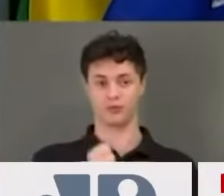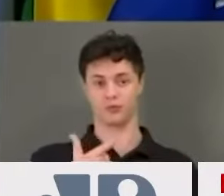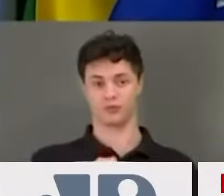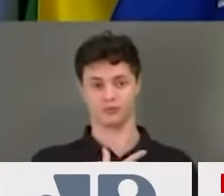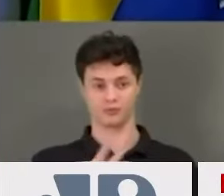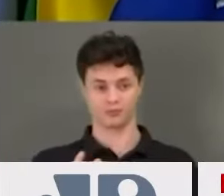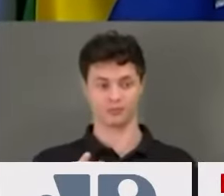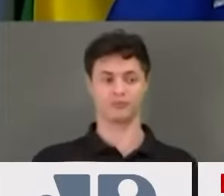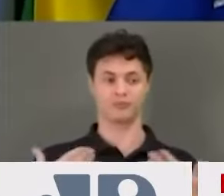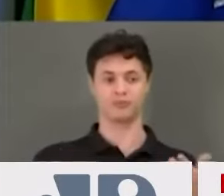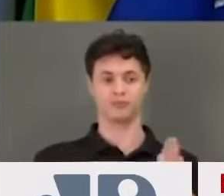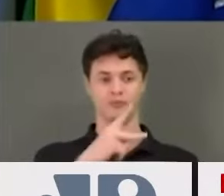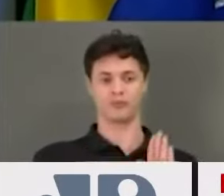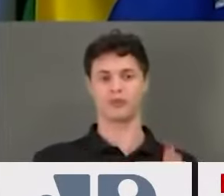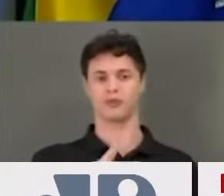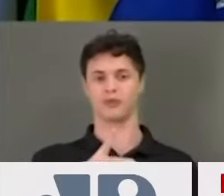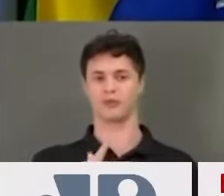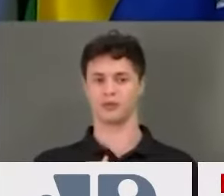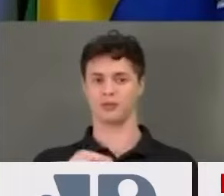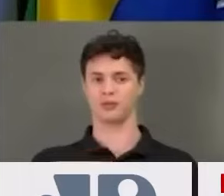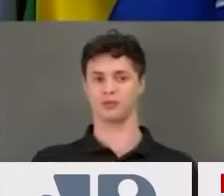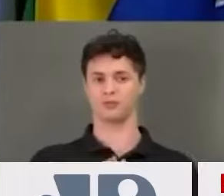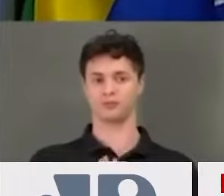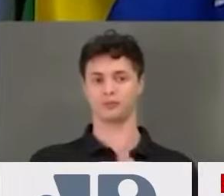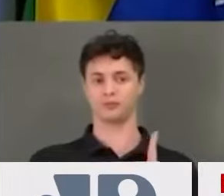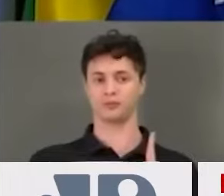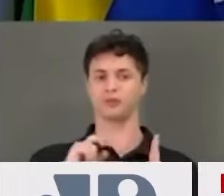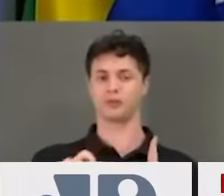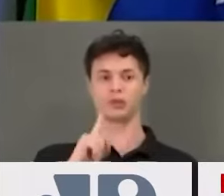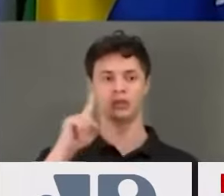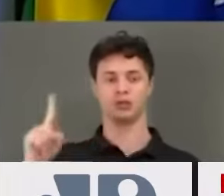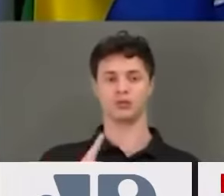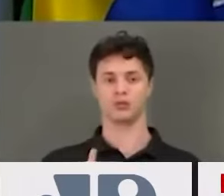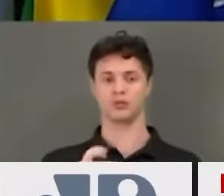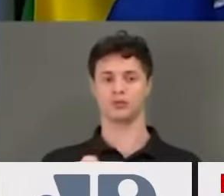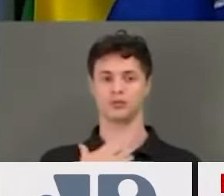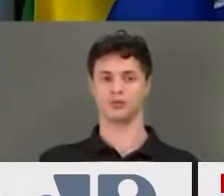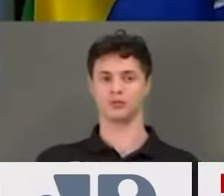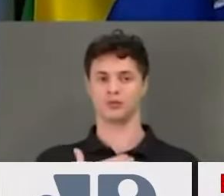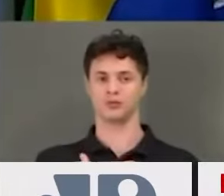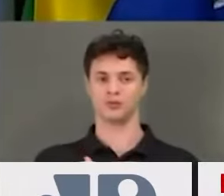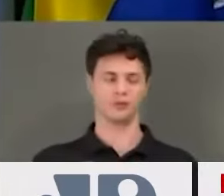duas casas na próxima semana. Em seguida, a proposta será enviada para análise do Supremo Tribunal Federal.